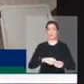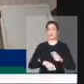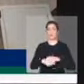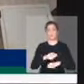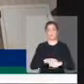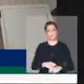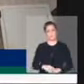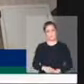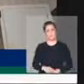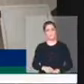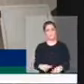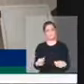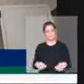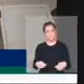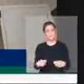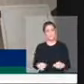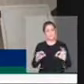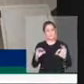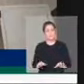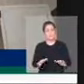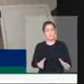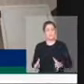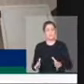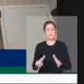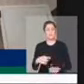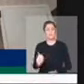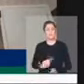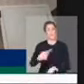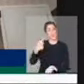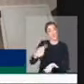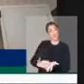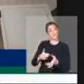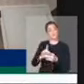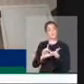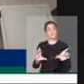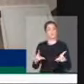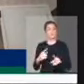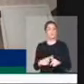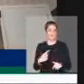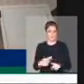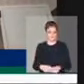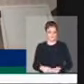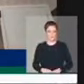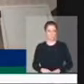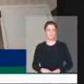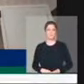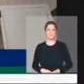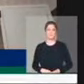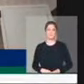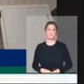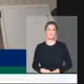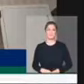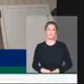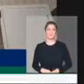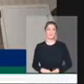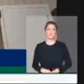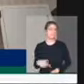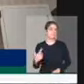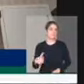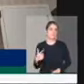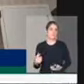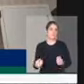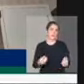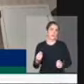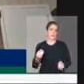academia e se tem que ser o caminho daqueles que tem compromisso com a democracia porque ele também e eu termino dizendo que não há saída que o